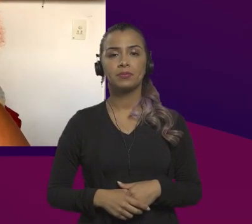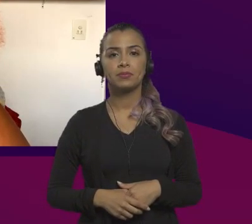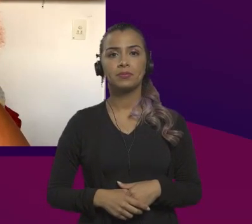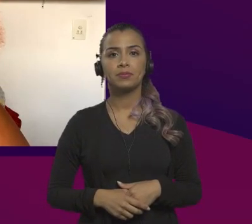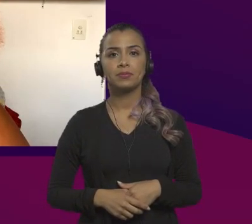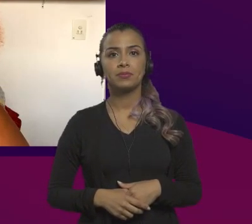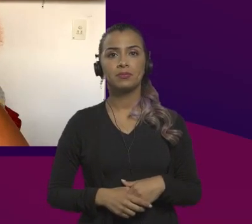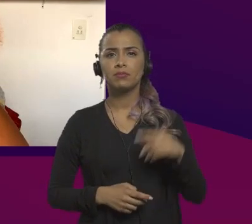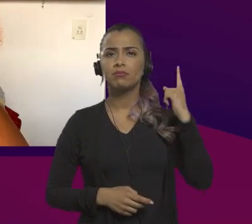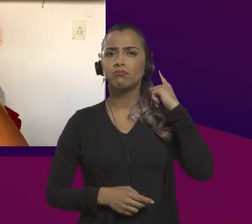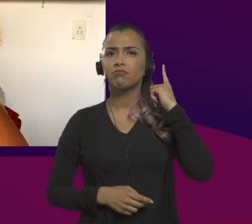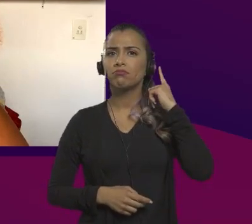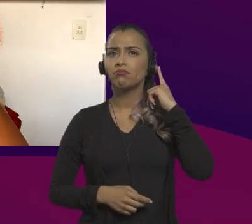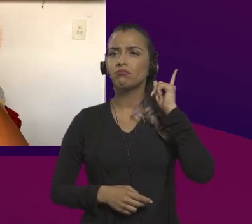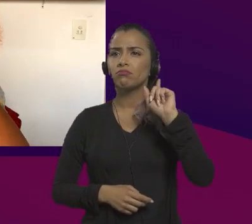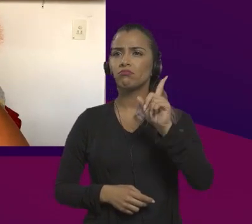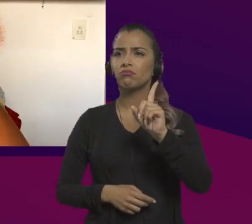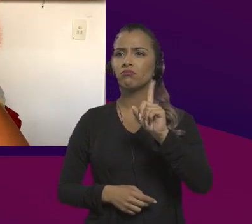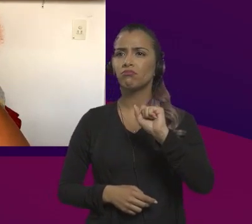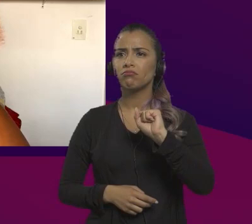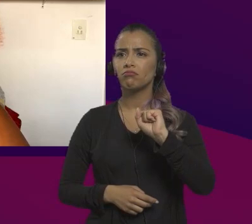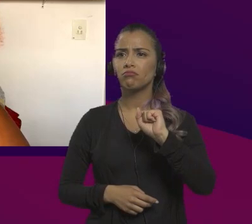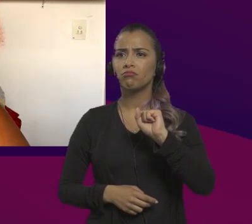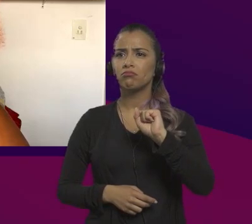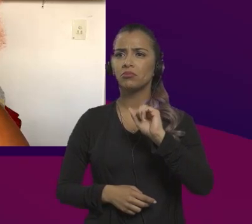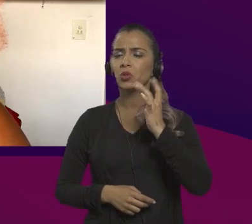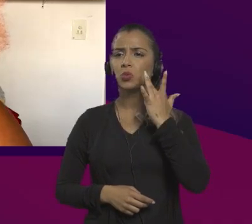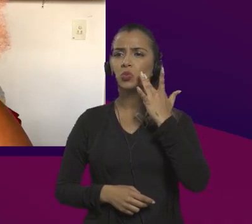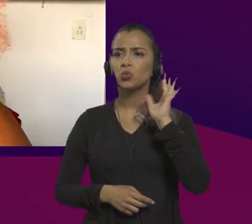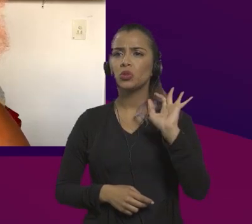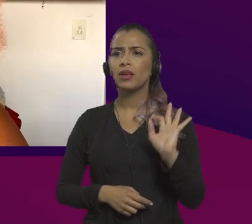A gente está ouvindo ou só a gente que não está ouvindo?